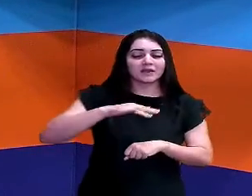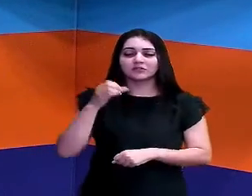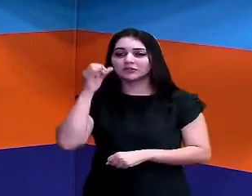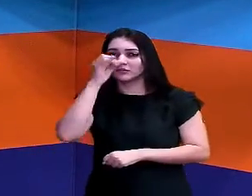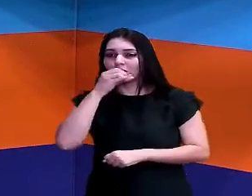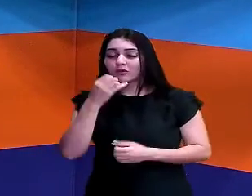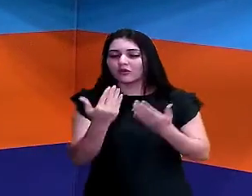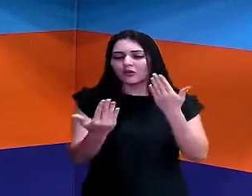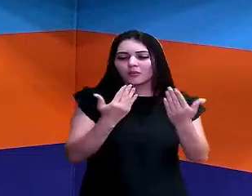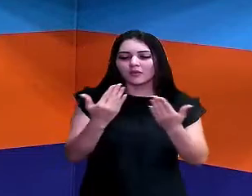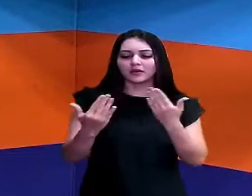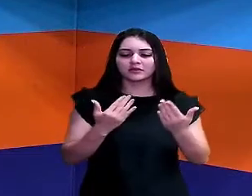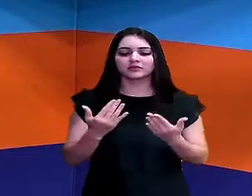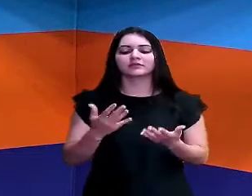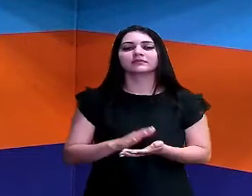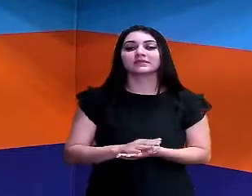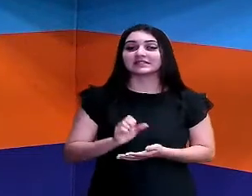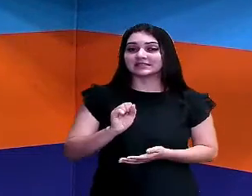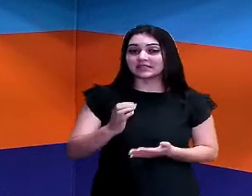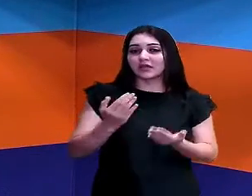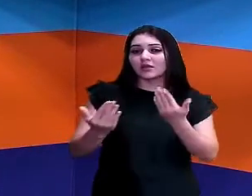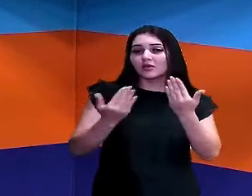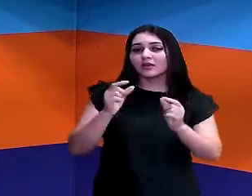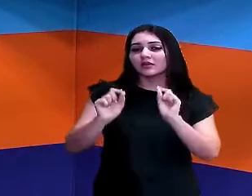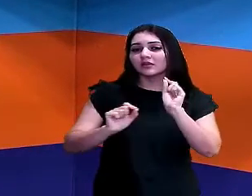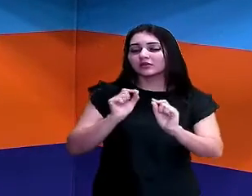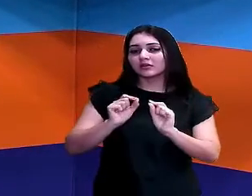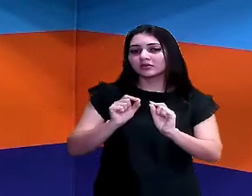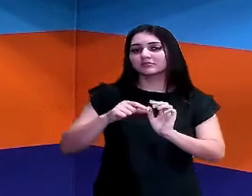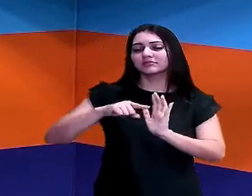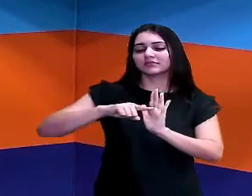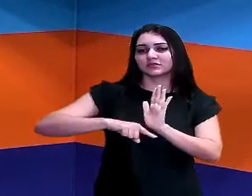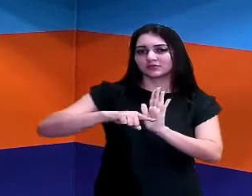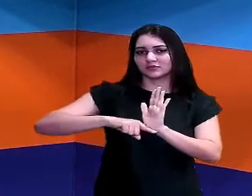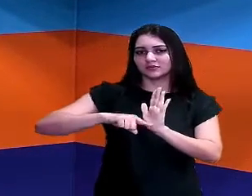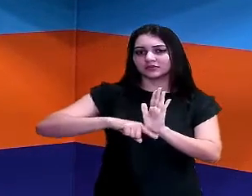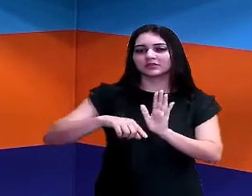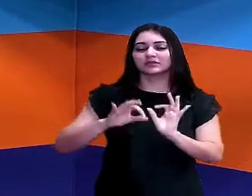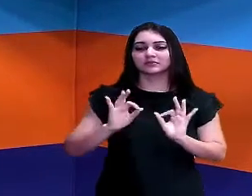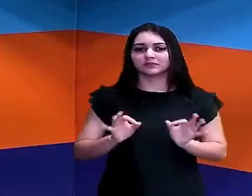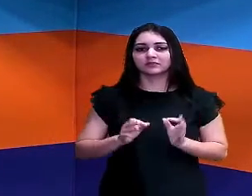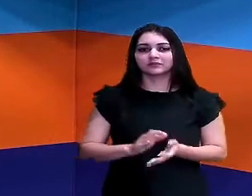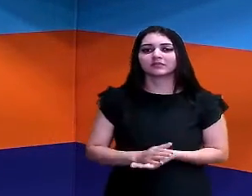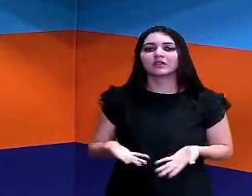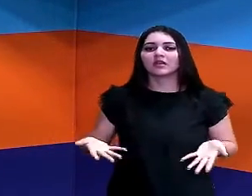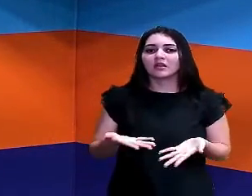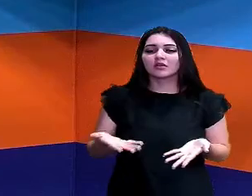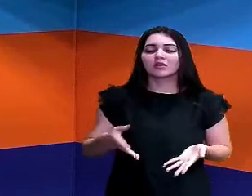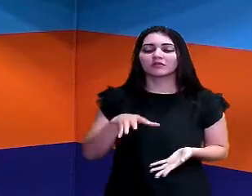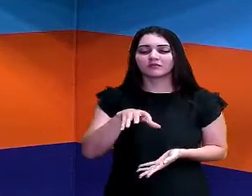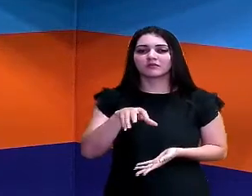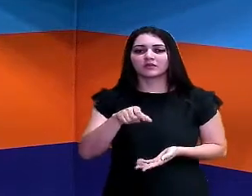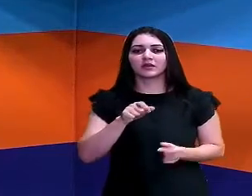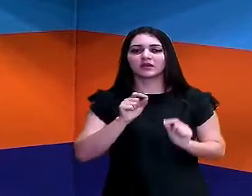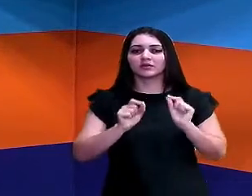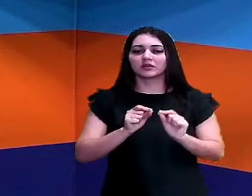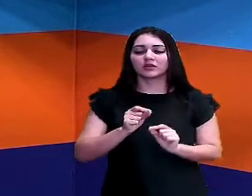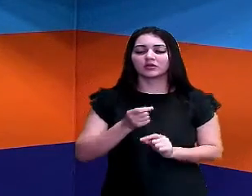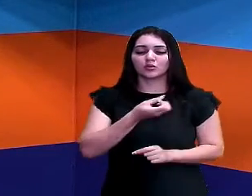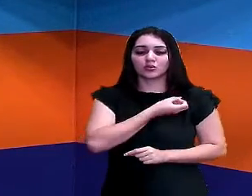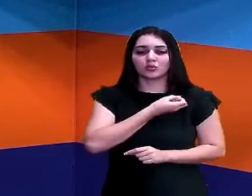dois dados, então se é uma comparação, é uma subtração, tá? E aí vou pegar o númerozinho